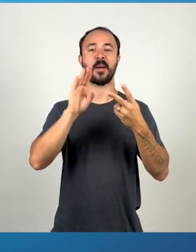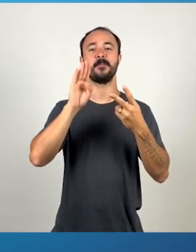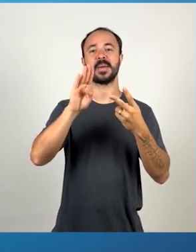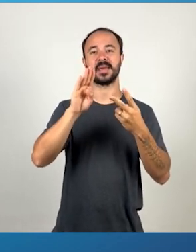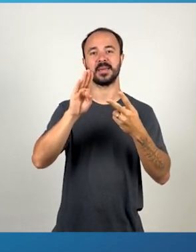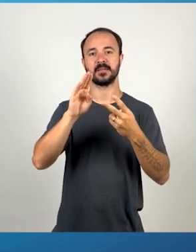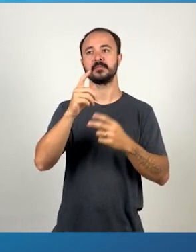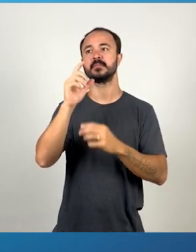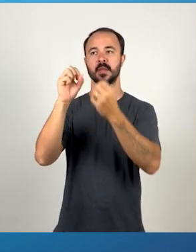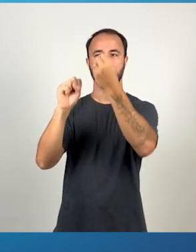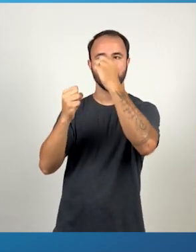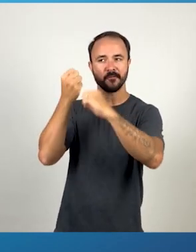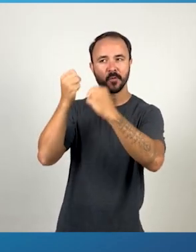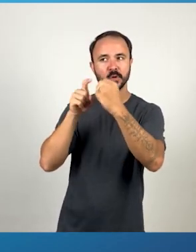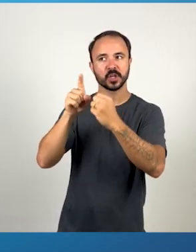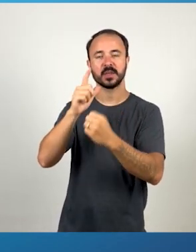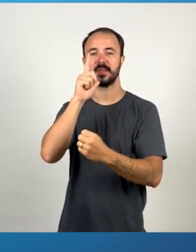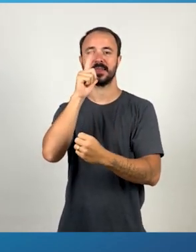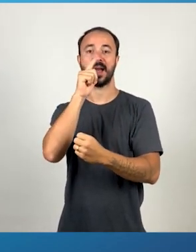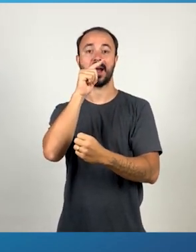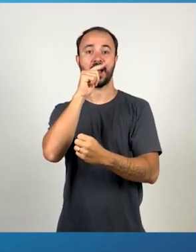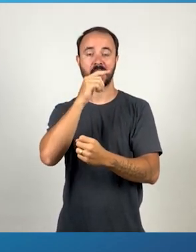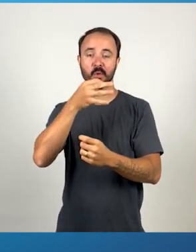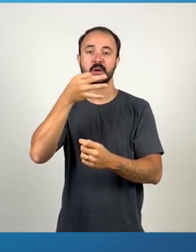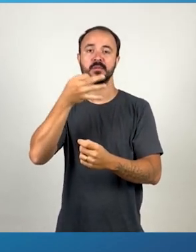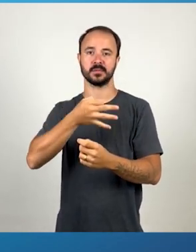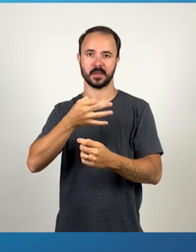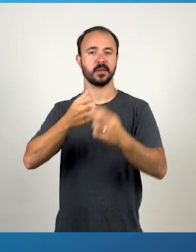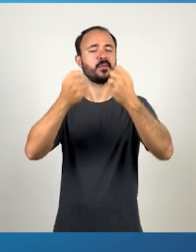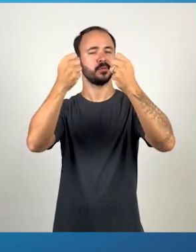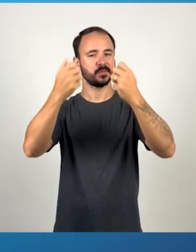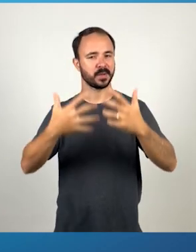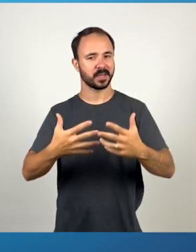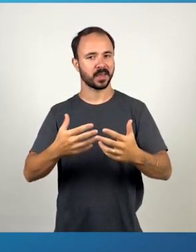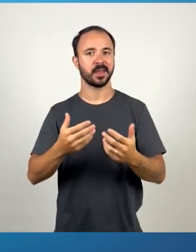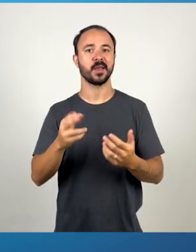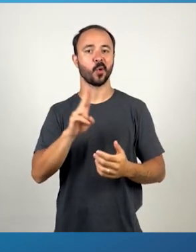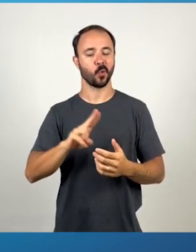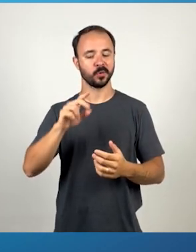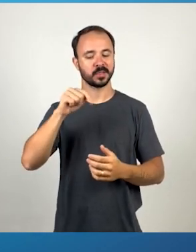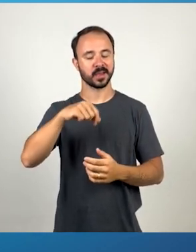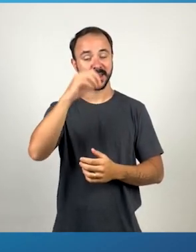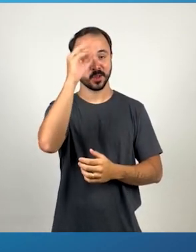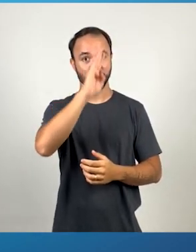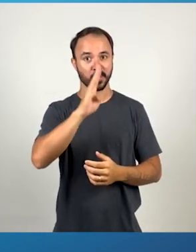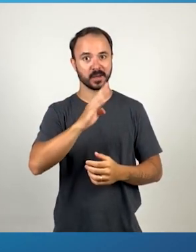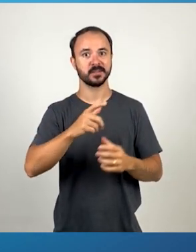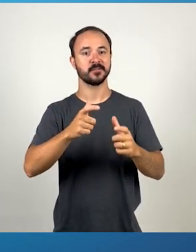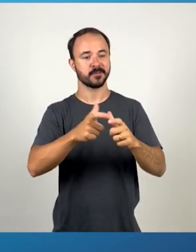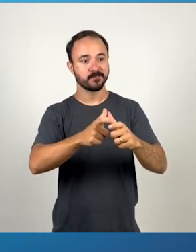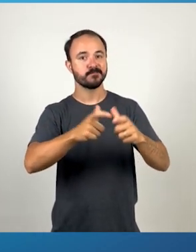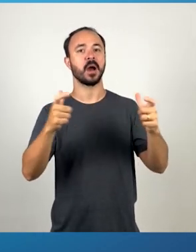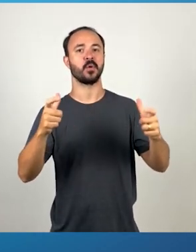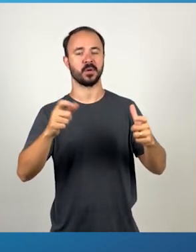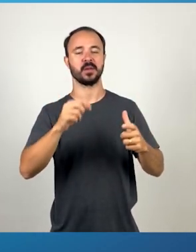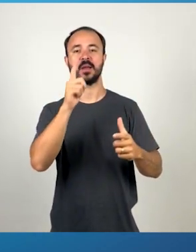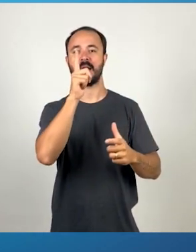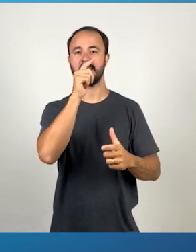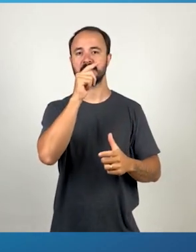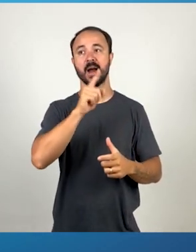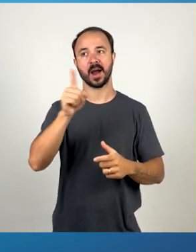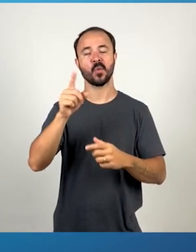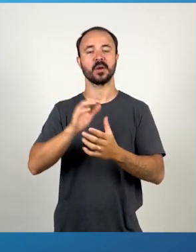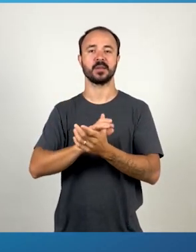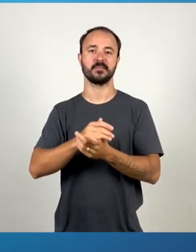hidráulica, né? Uma das maiores fontes de produção de energia aqui no nosso território aí é proveniente das usinas